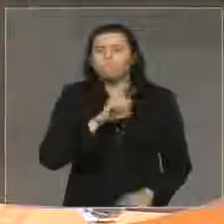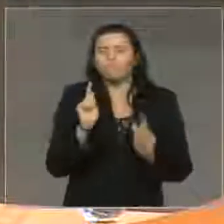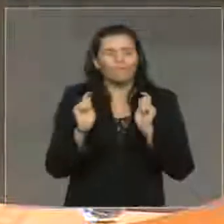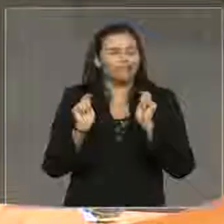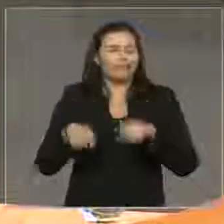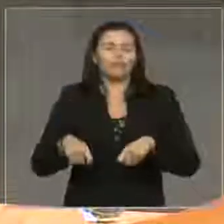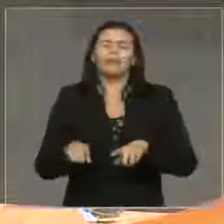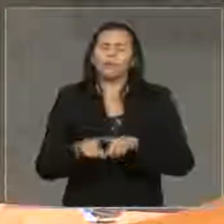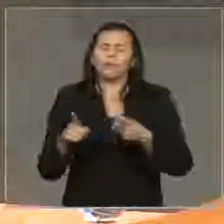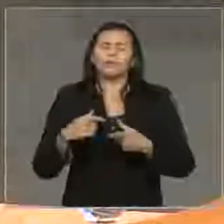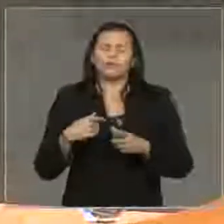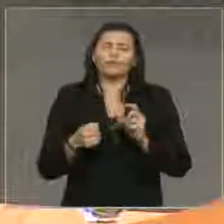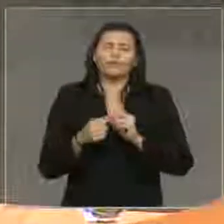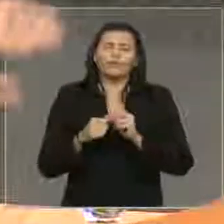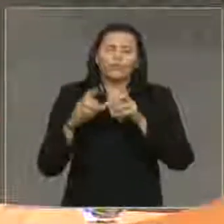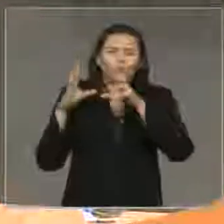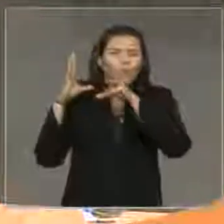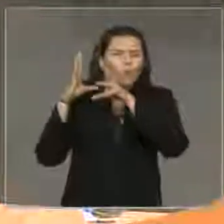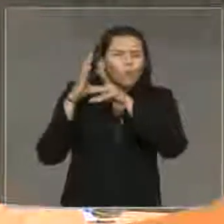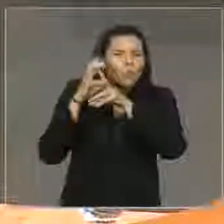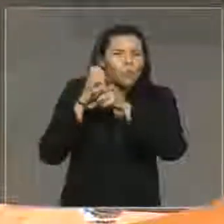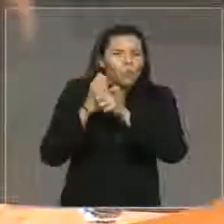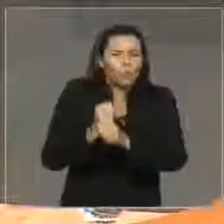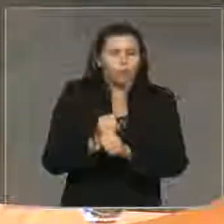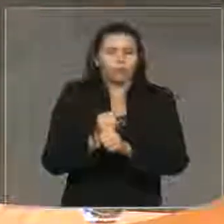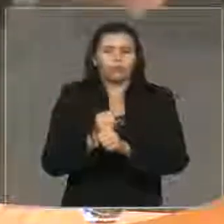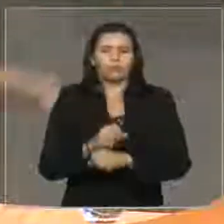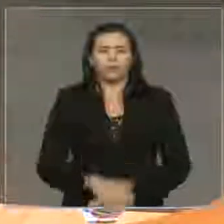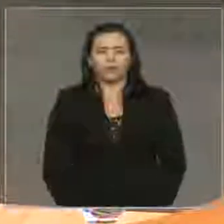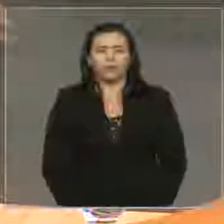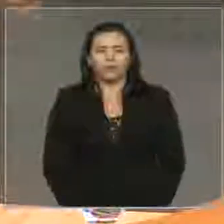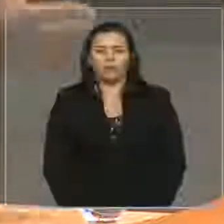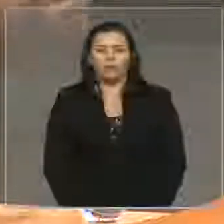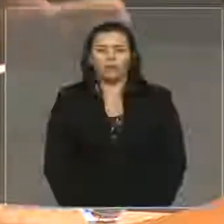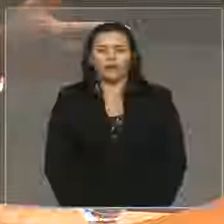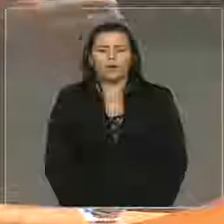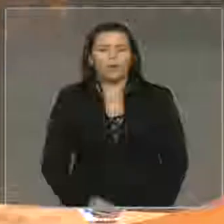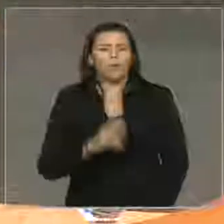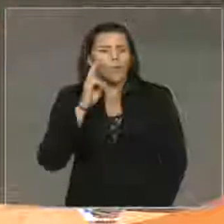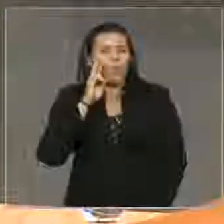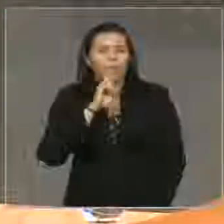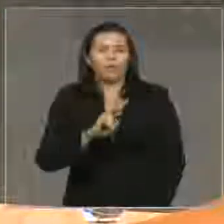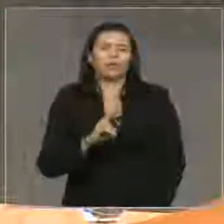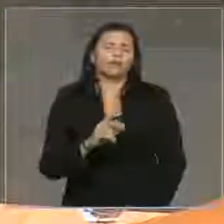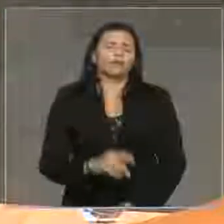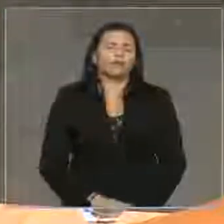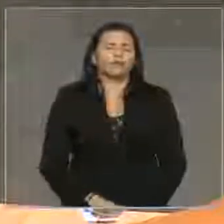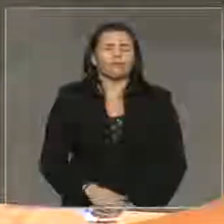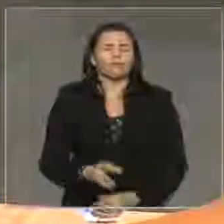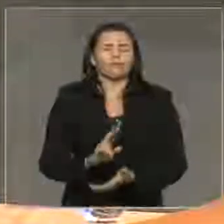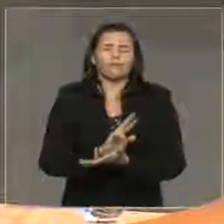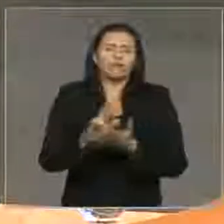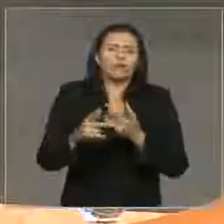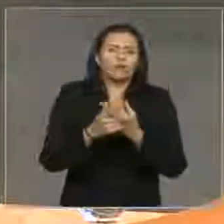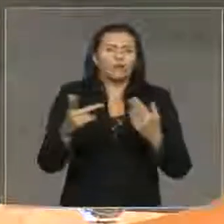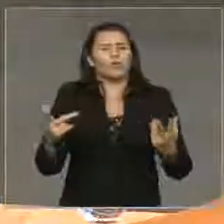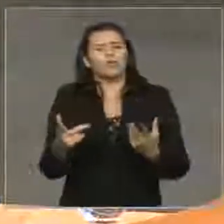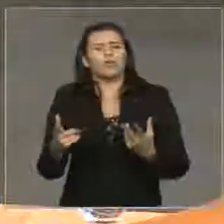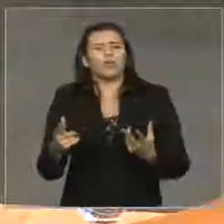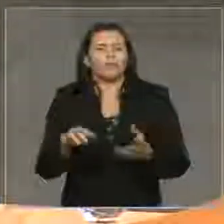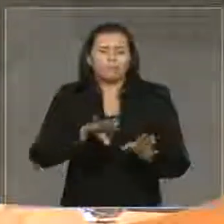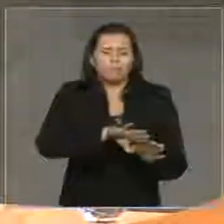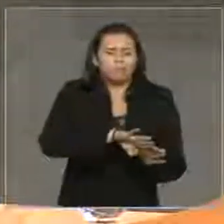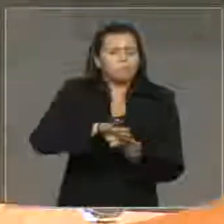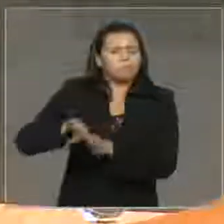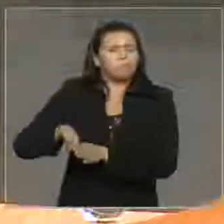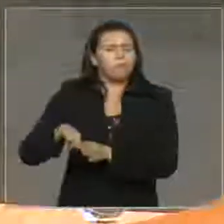resumindo bastante, olhando por outro foco, deixando um pouco de lado as várias etapas da Receita Federal, para aqui